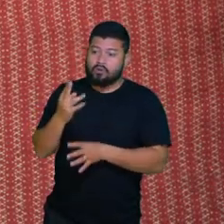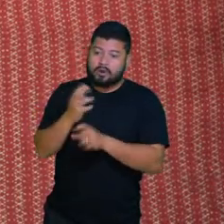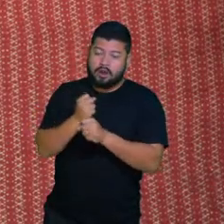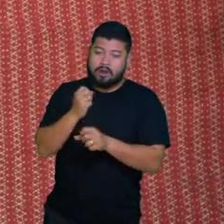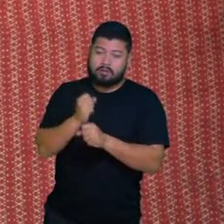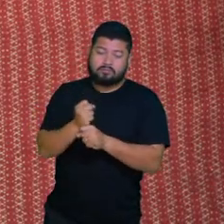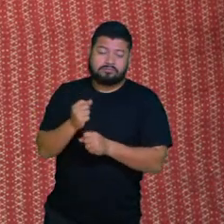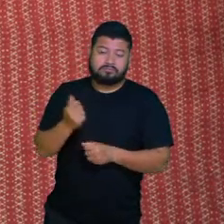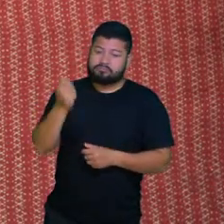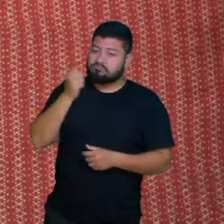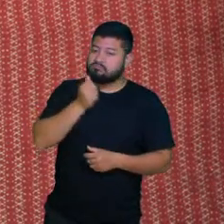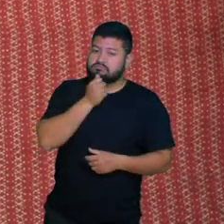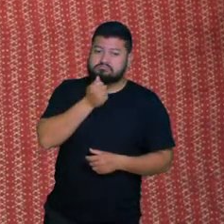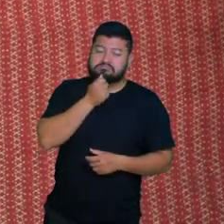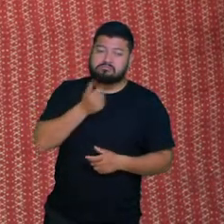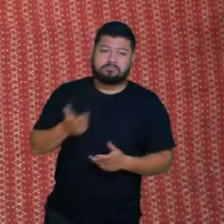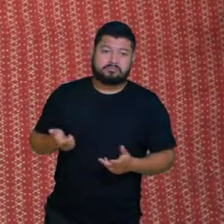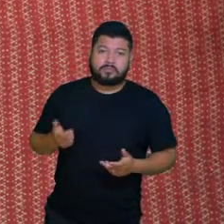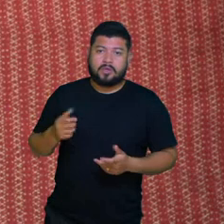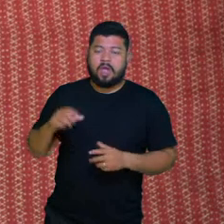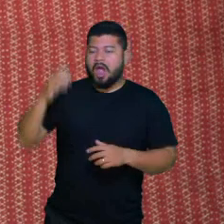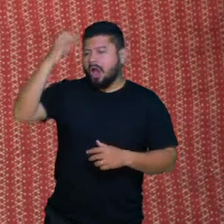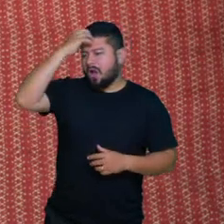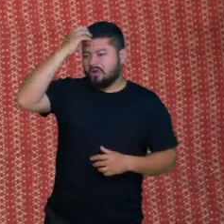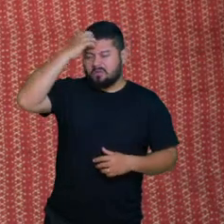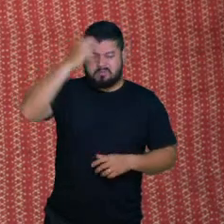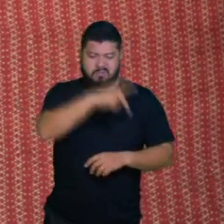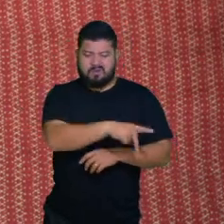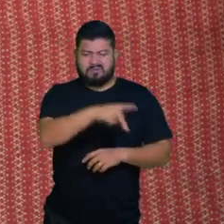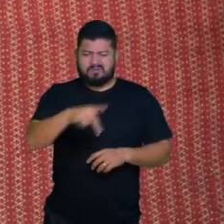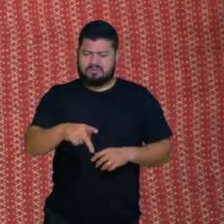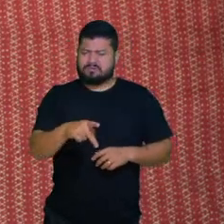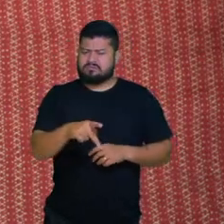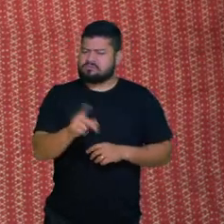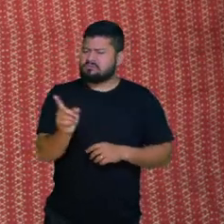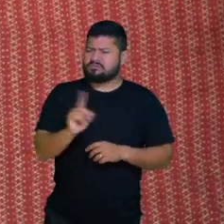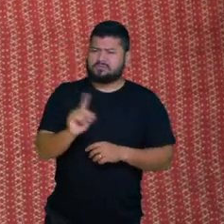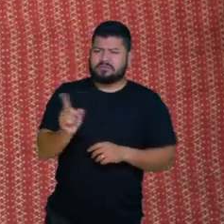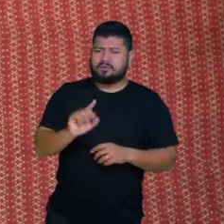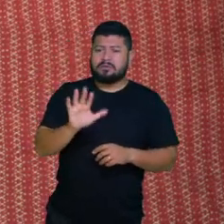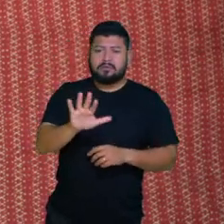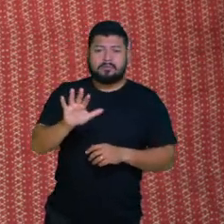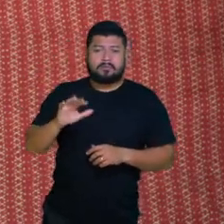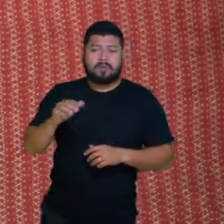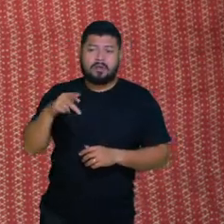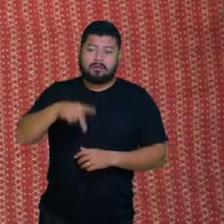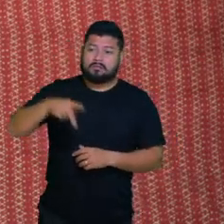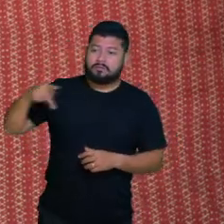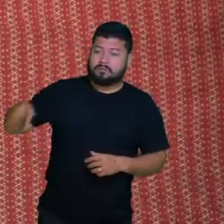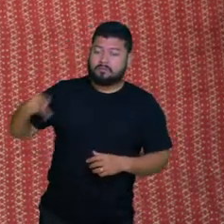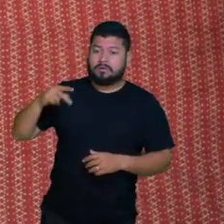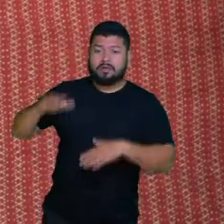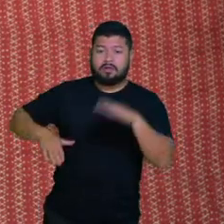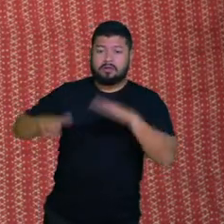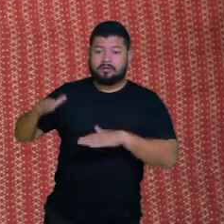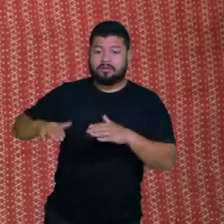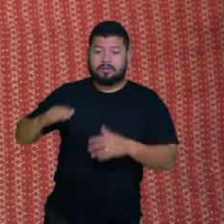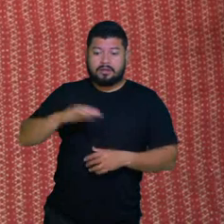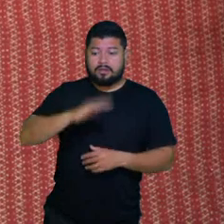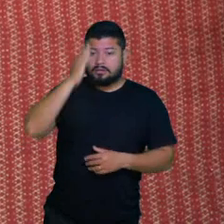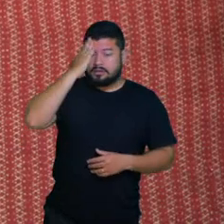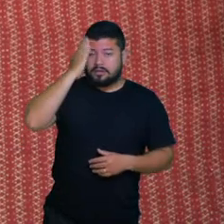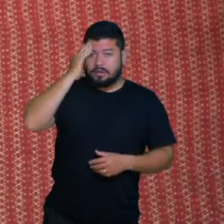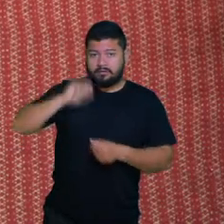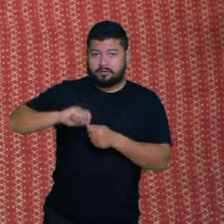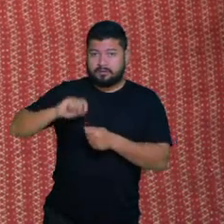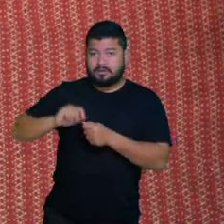porque Ah não é culpa do professor mas o professor muitas vezes o que ele sabe fazer é aquilo que a gente aprendeu